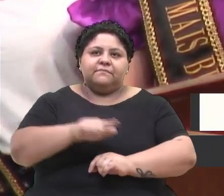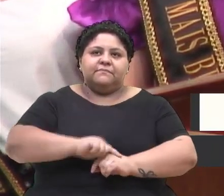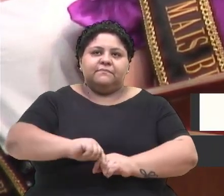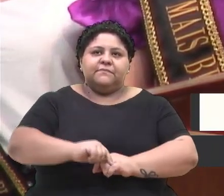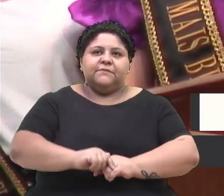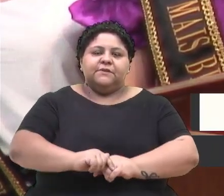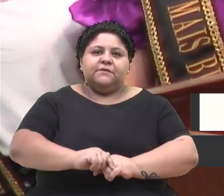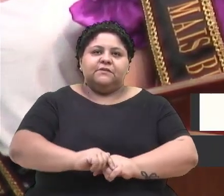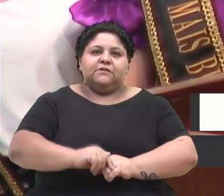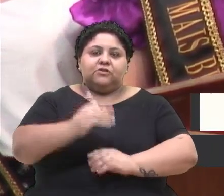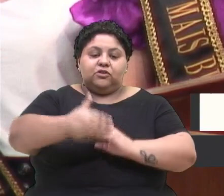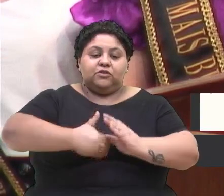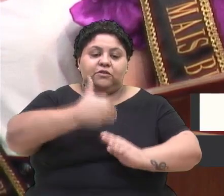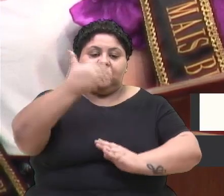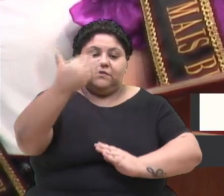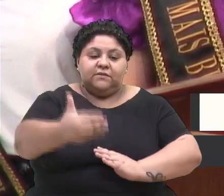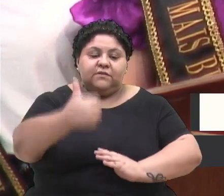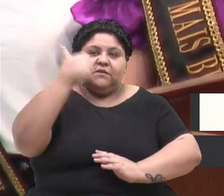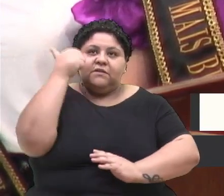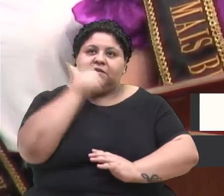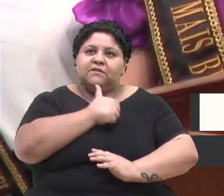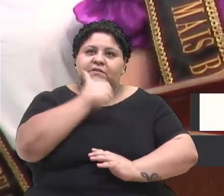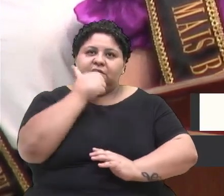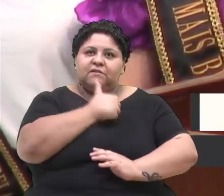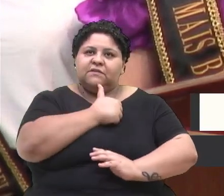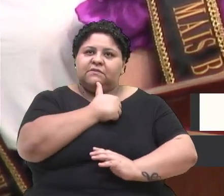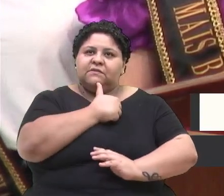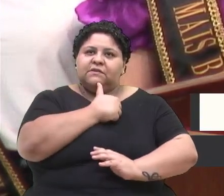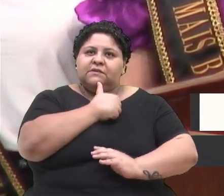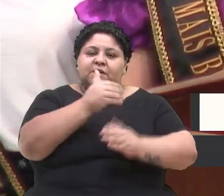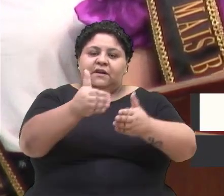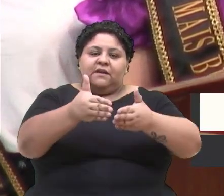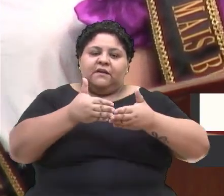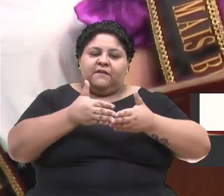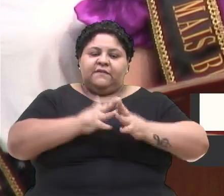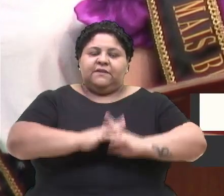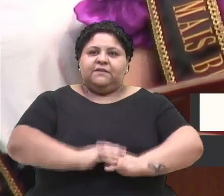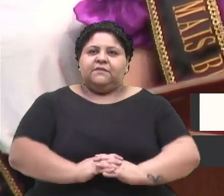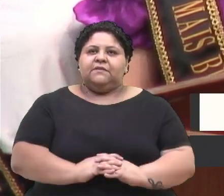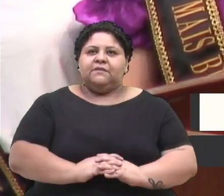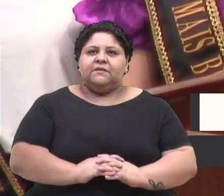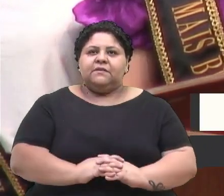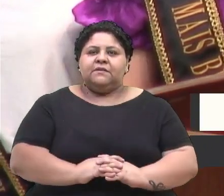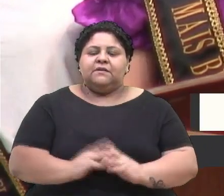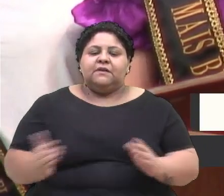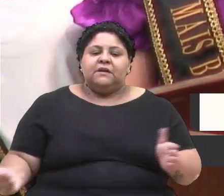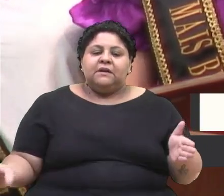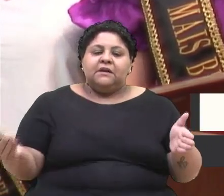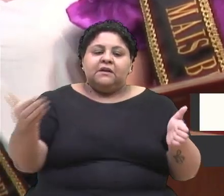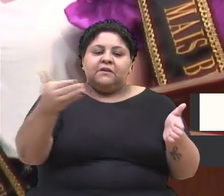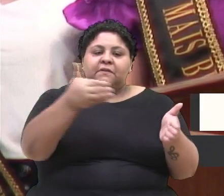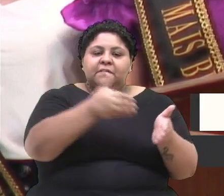das mulheres, porque ela está de licença. Tá? Então, até